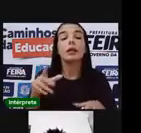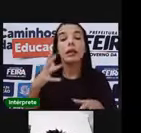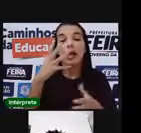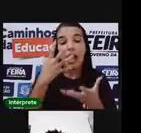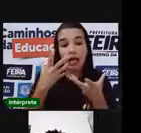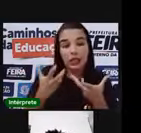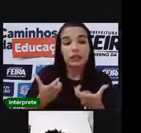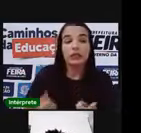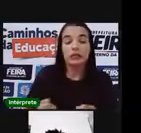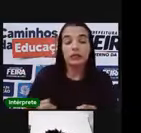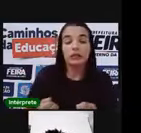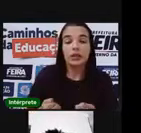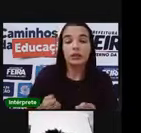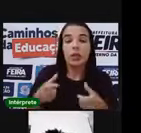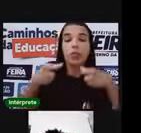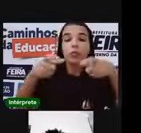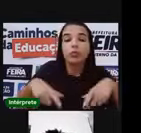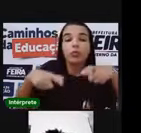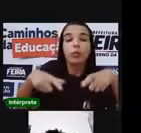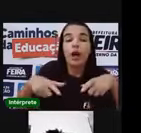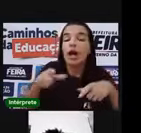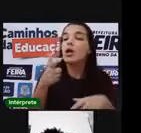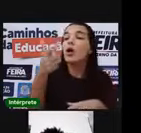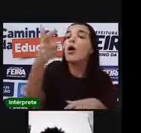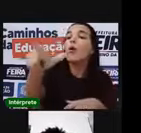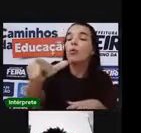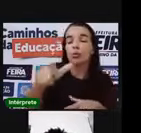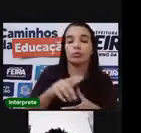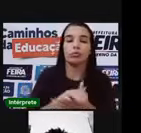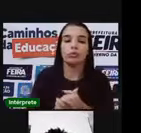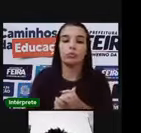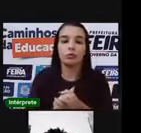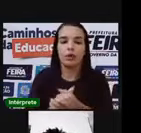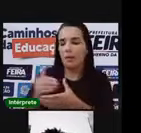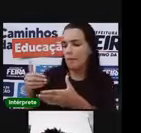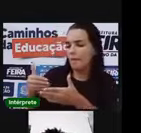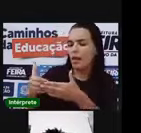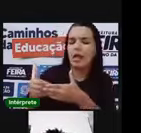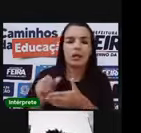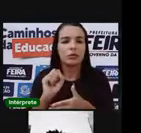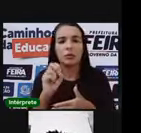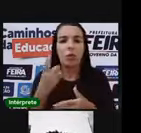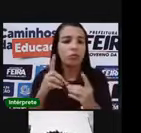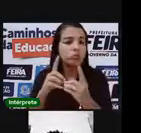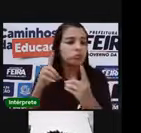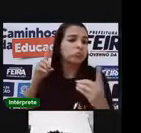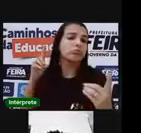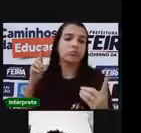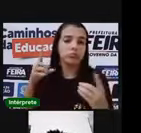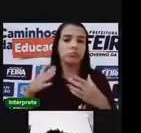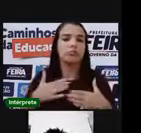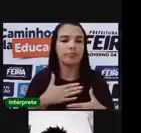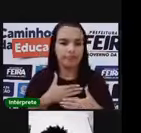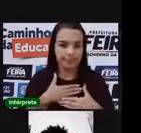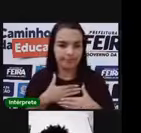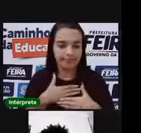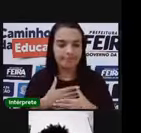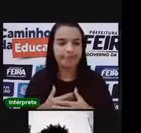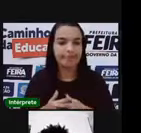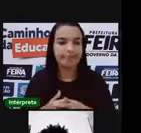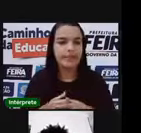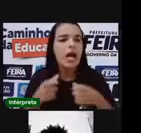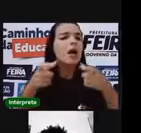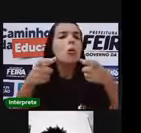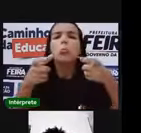diante, diante de quem está perto, de quem está distante de mim. Onde eu encontro e vejo o